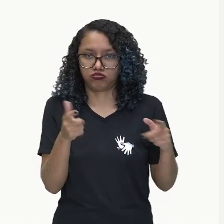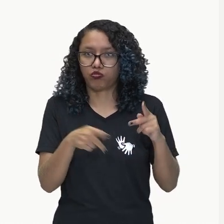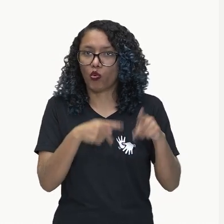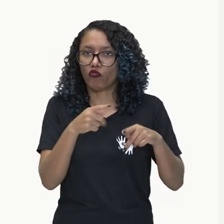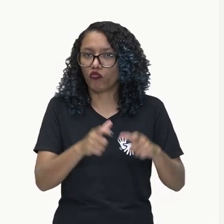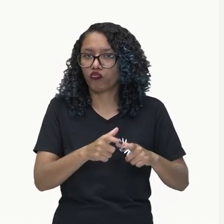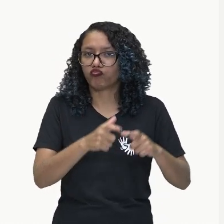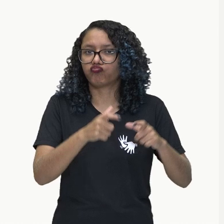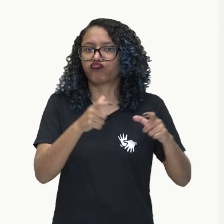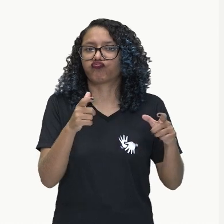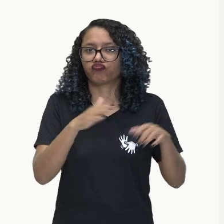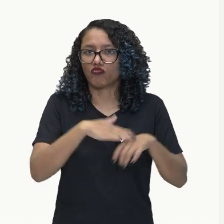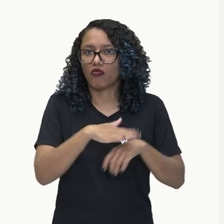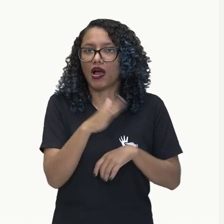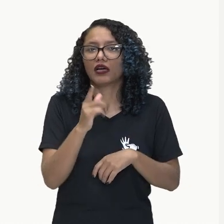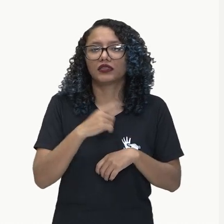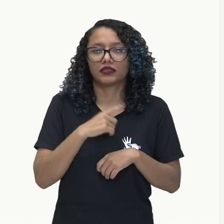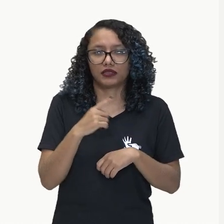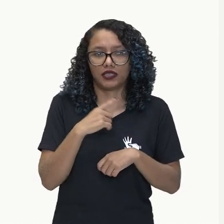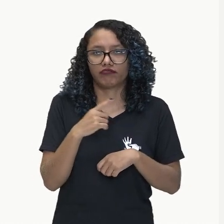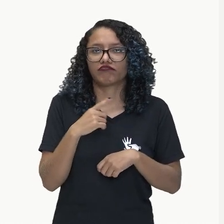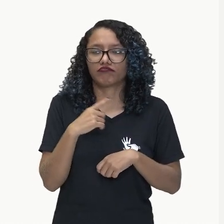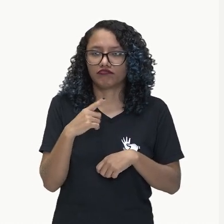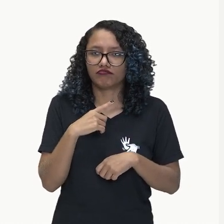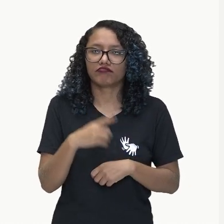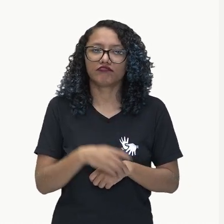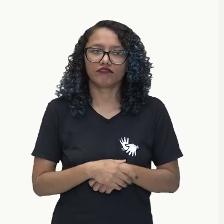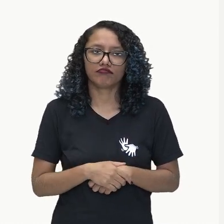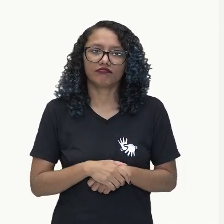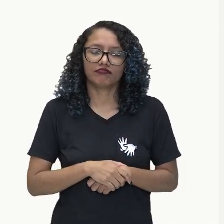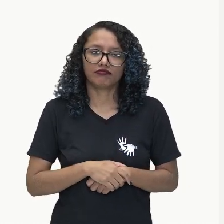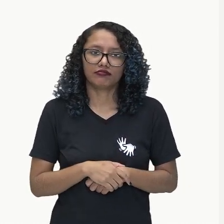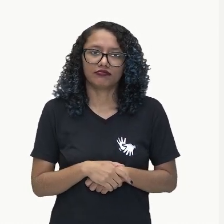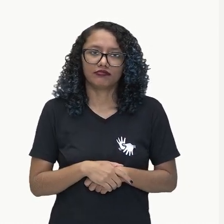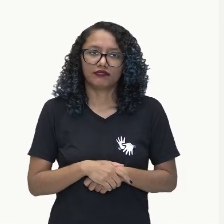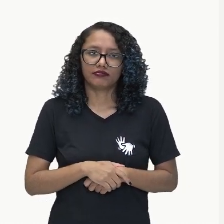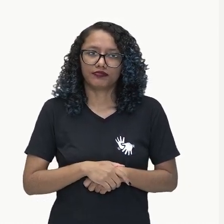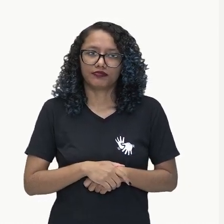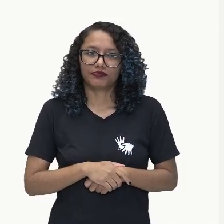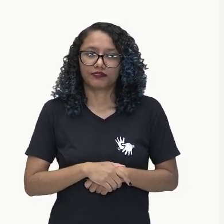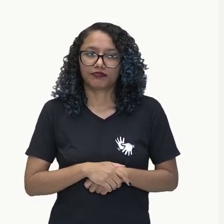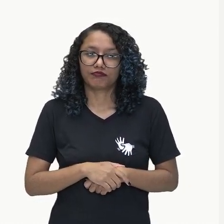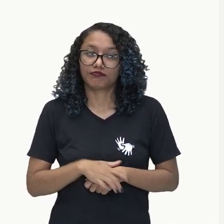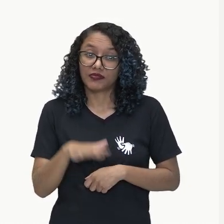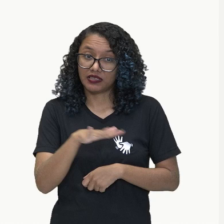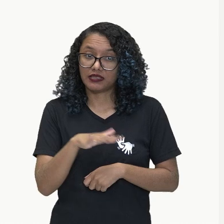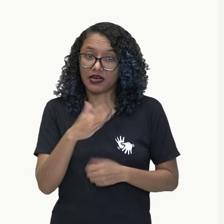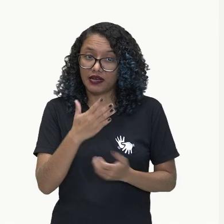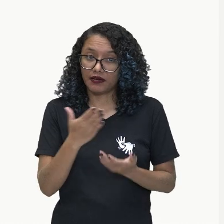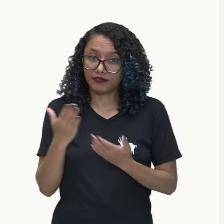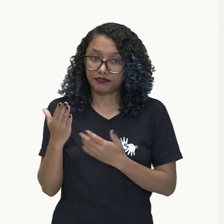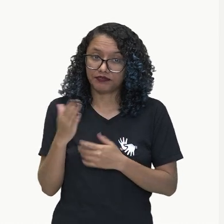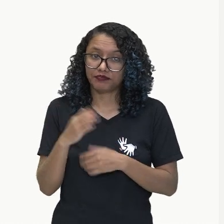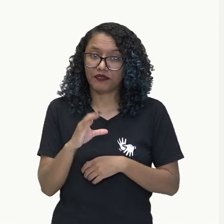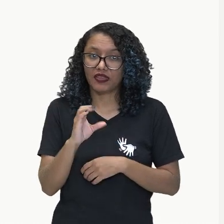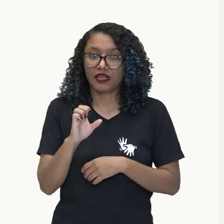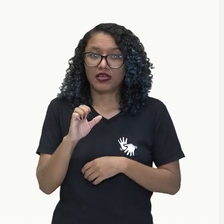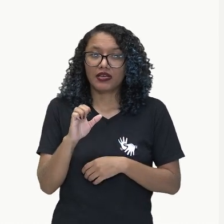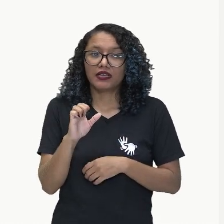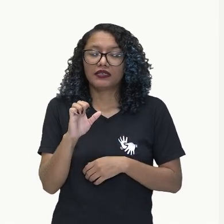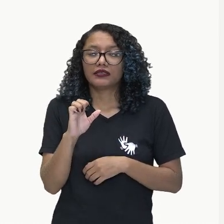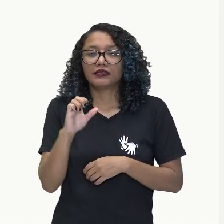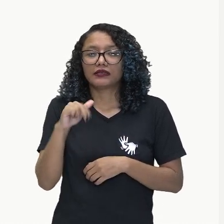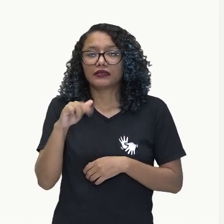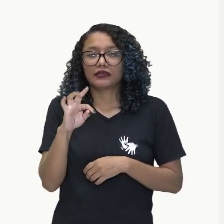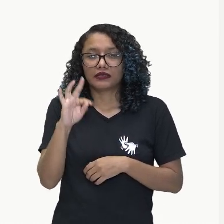bastante elevada, tá bom? Então, essa região aí do centro-ocidental acaba sendo a